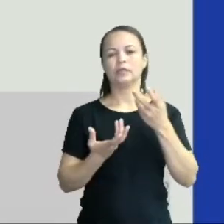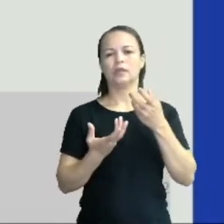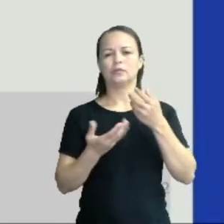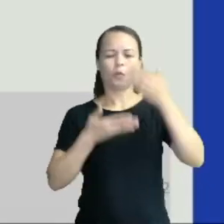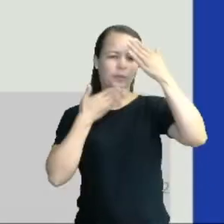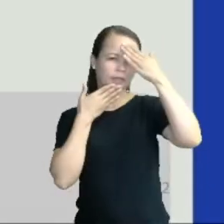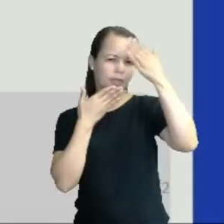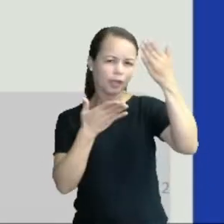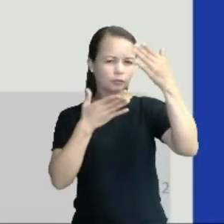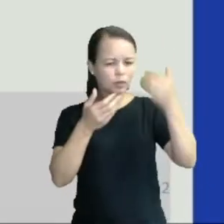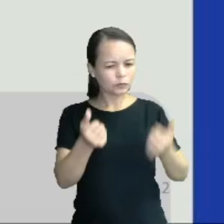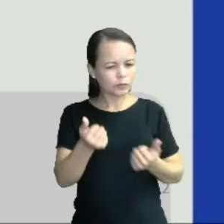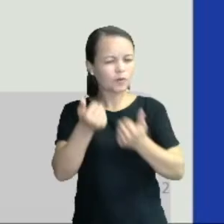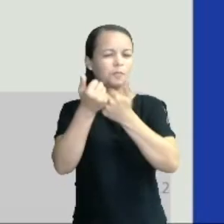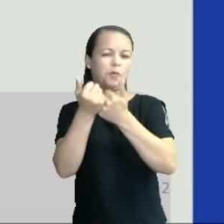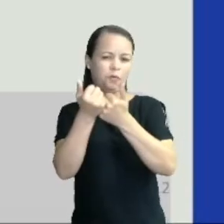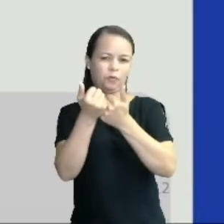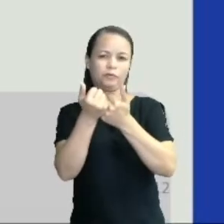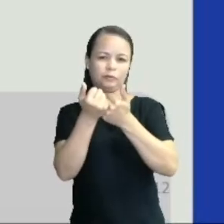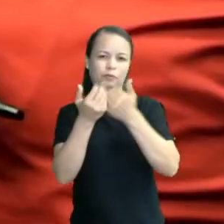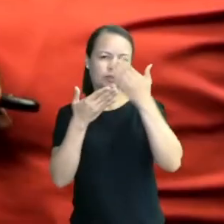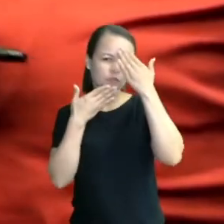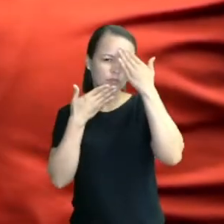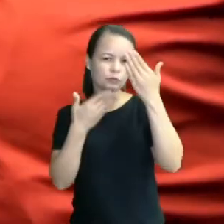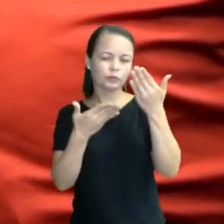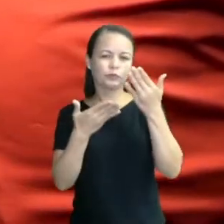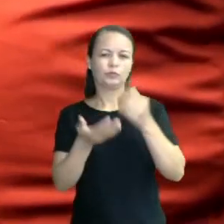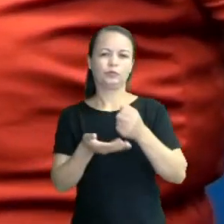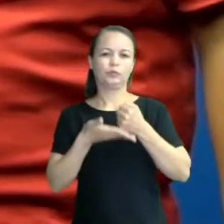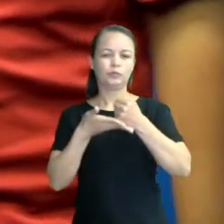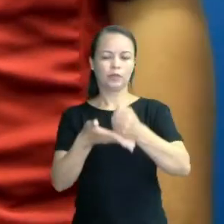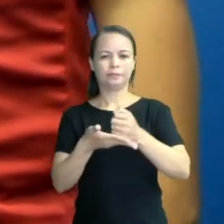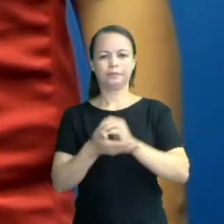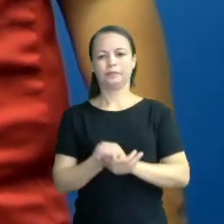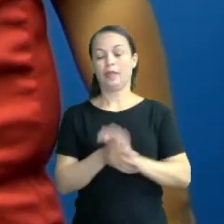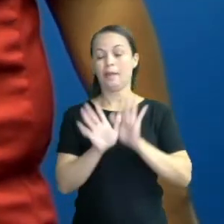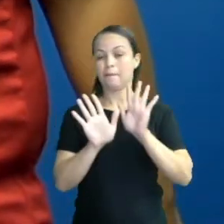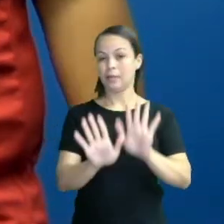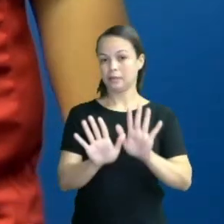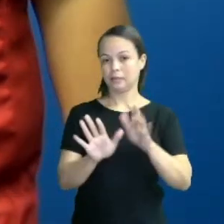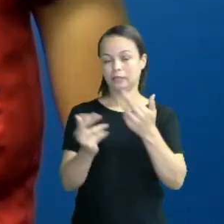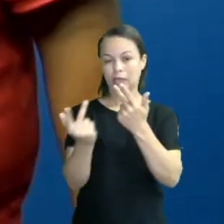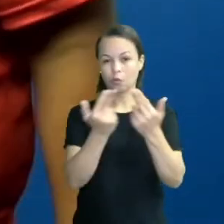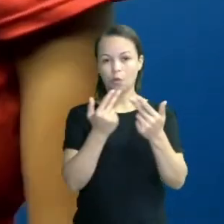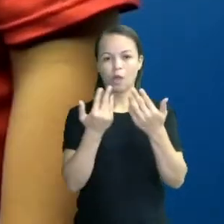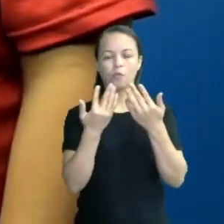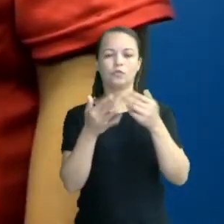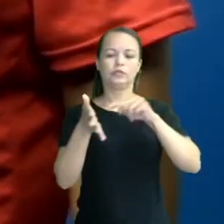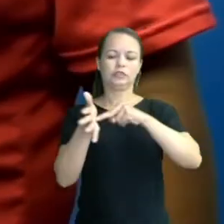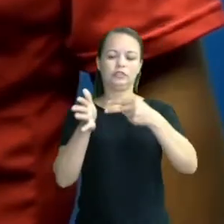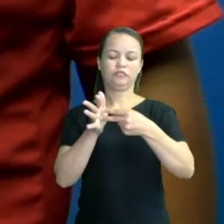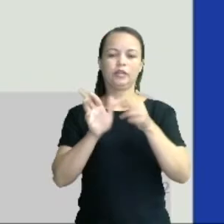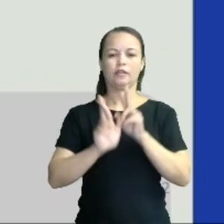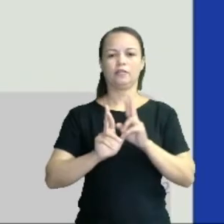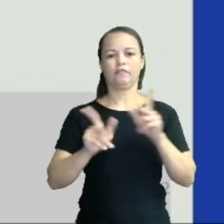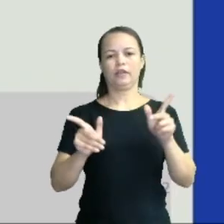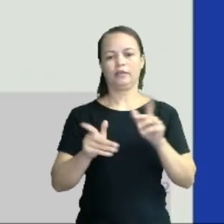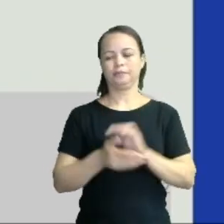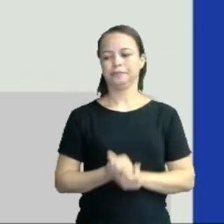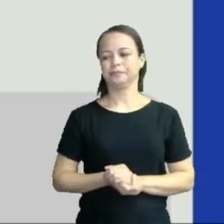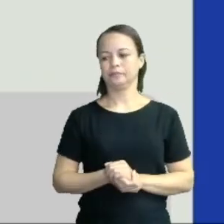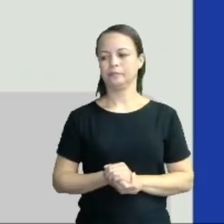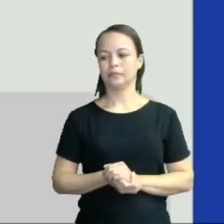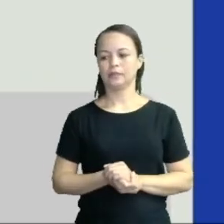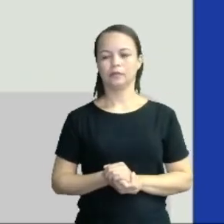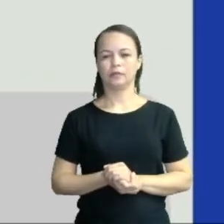Vê. Aqui na segunda frase, apesar de estar igual, o significado totalmente diferente. Claro